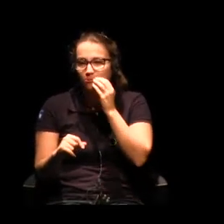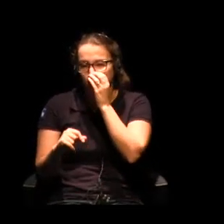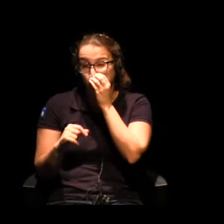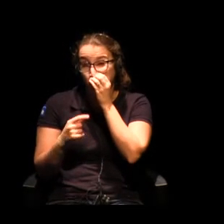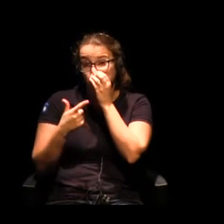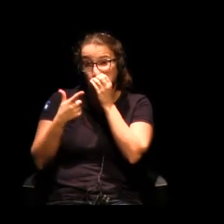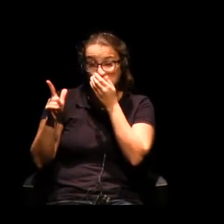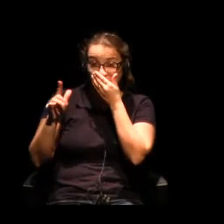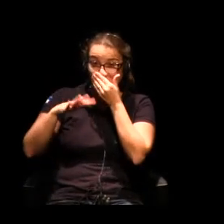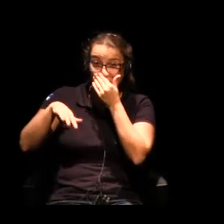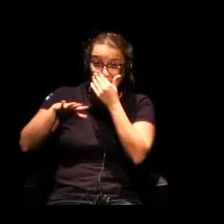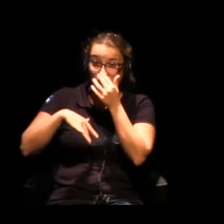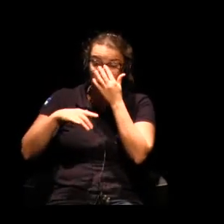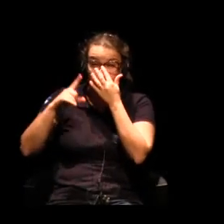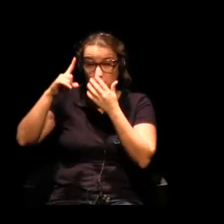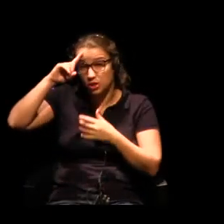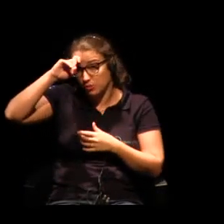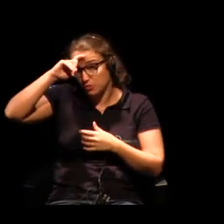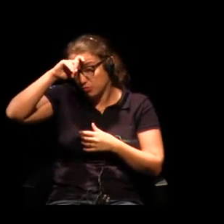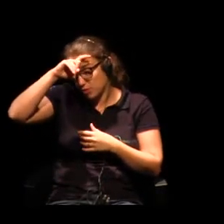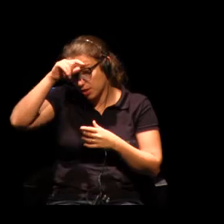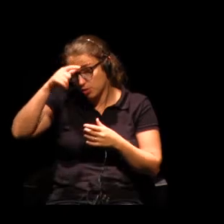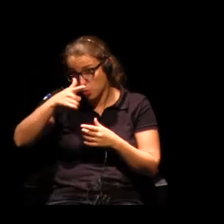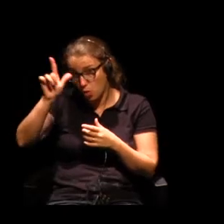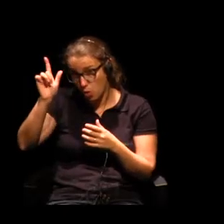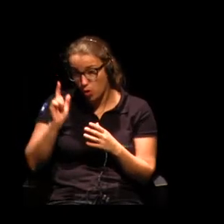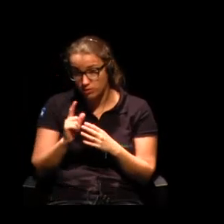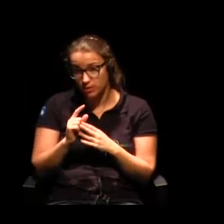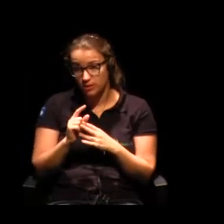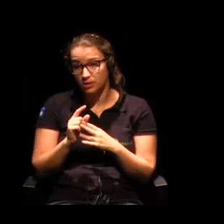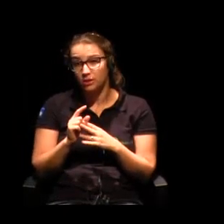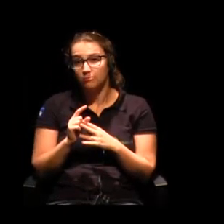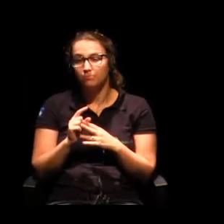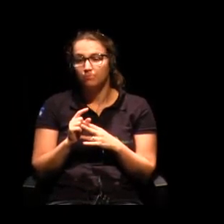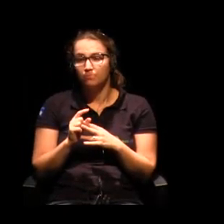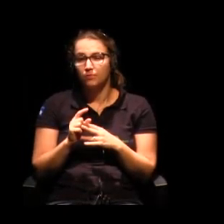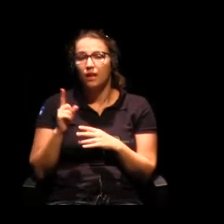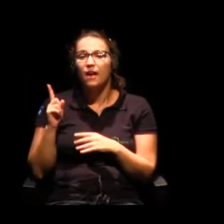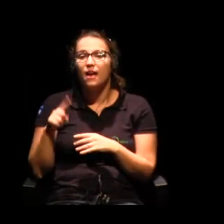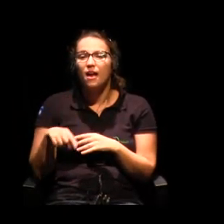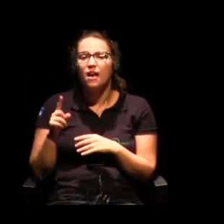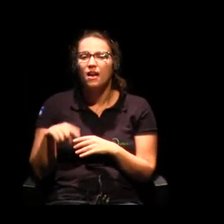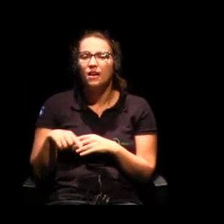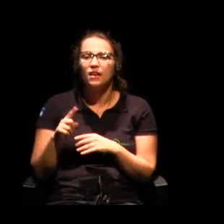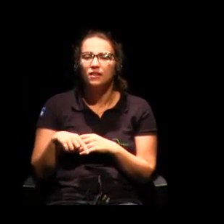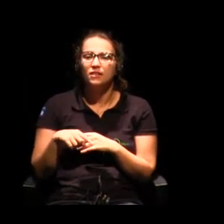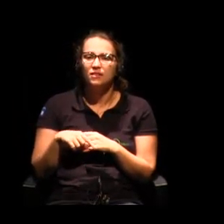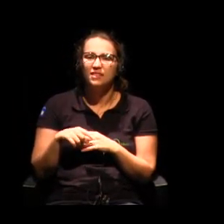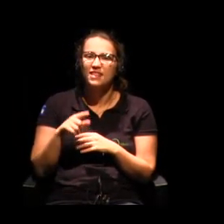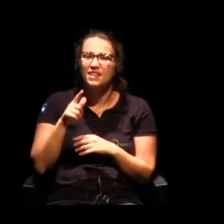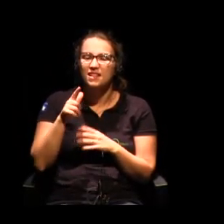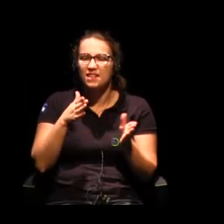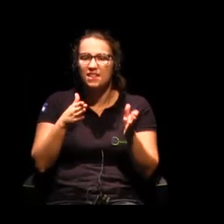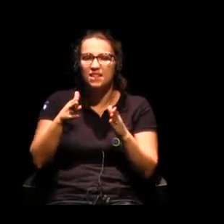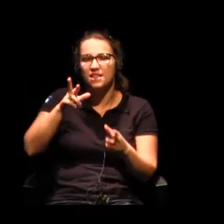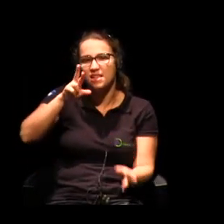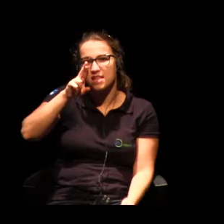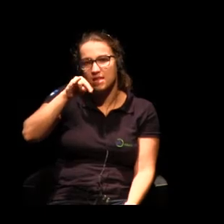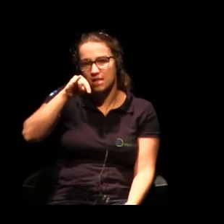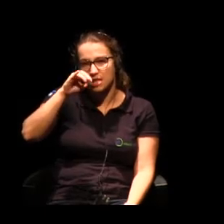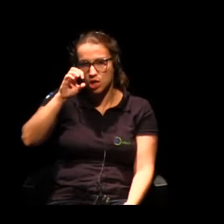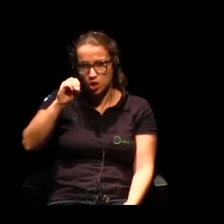resolver esse problema. Uma outra área que foi difícil devido a condições políticas é